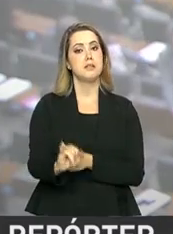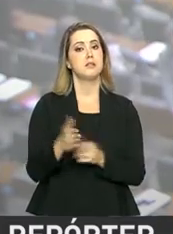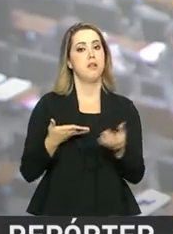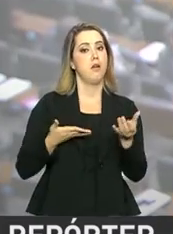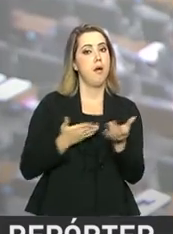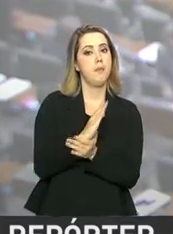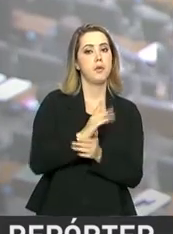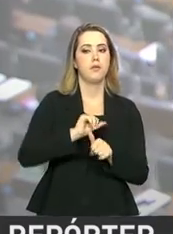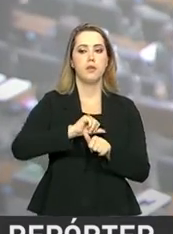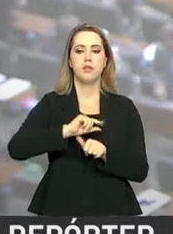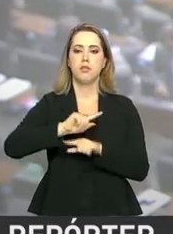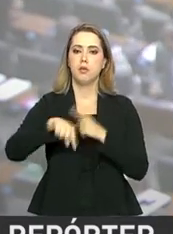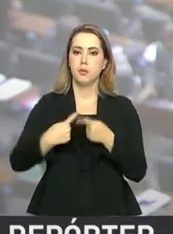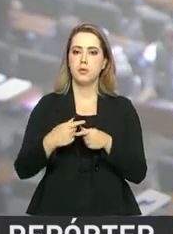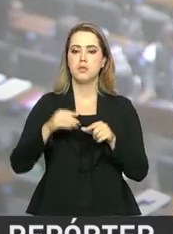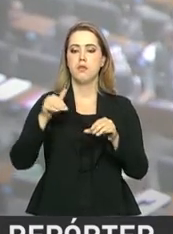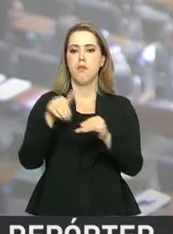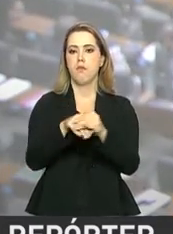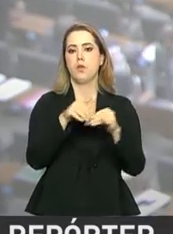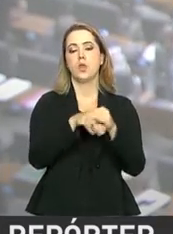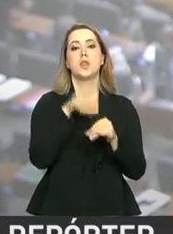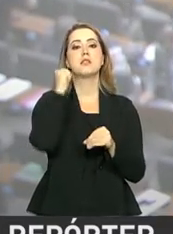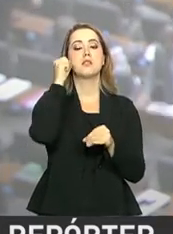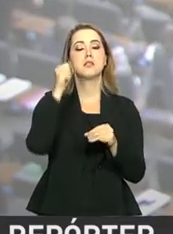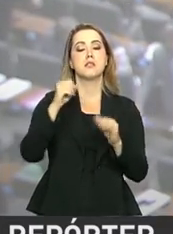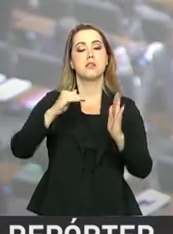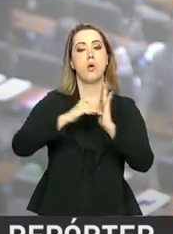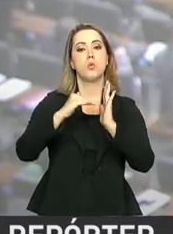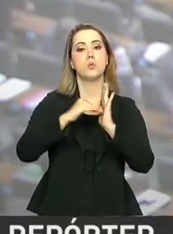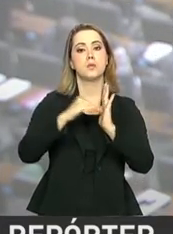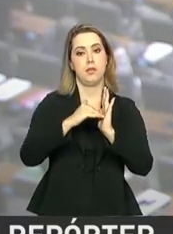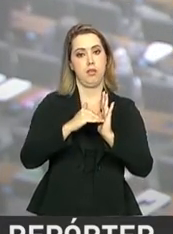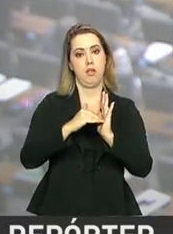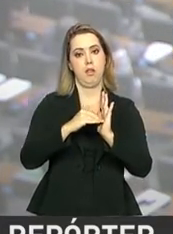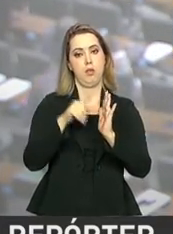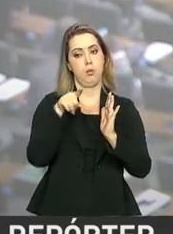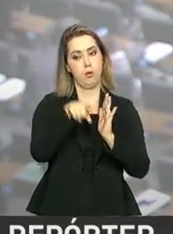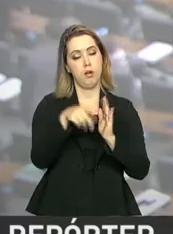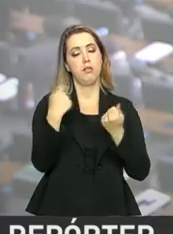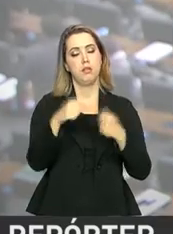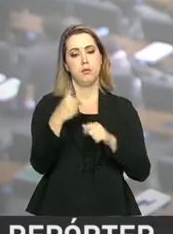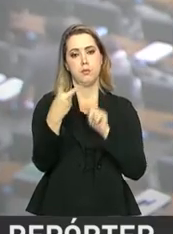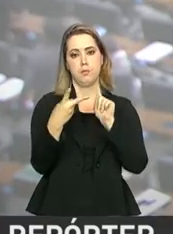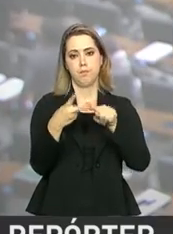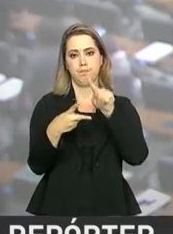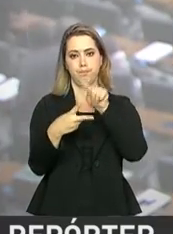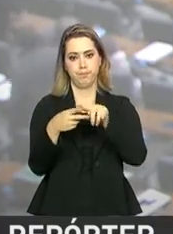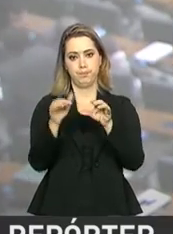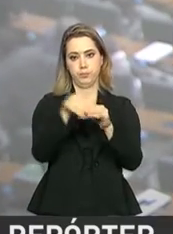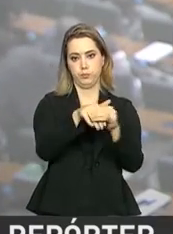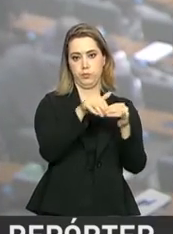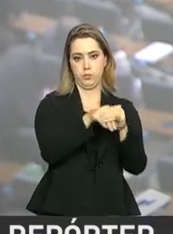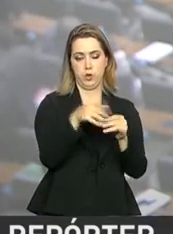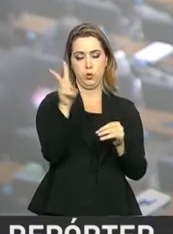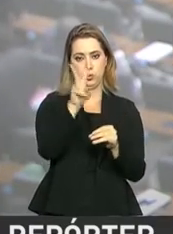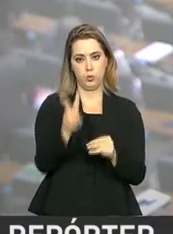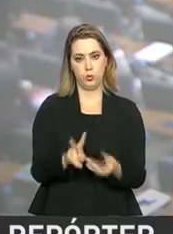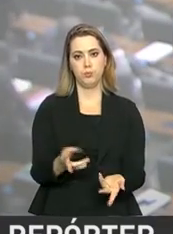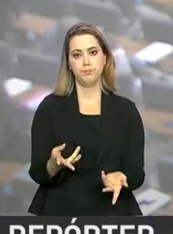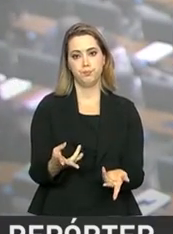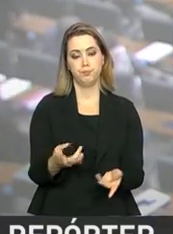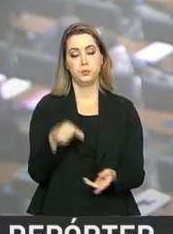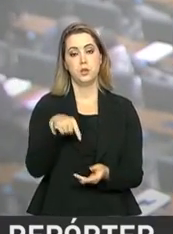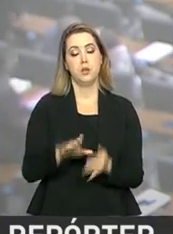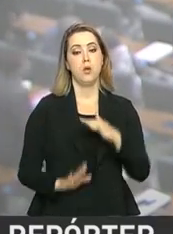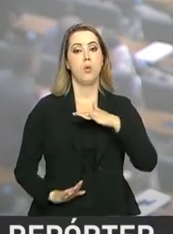Deputados, segue para o Senado Federal. Lá também são necessários 2 turnos de votação. A proposta estabelece